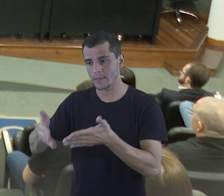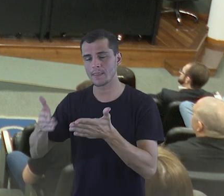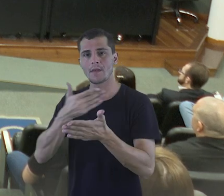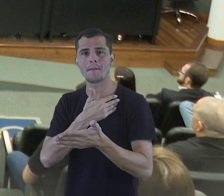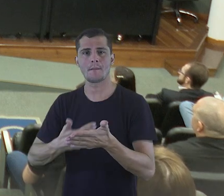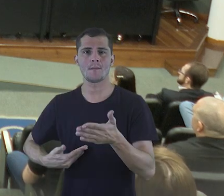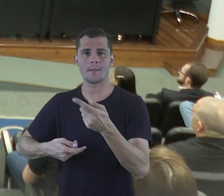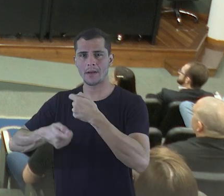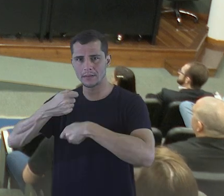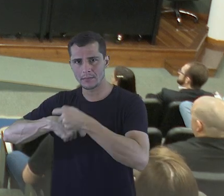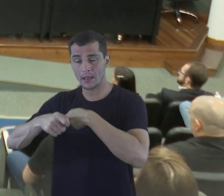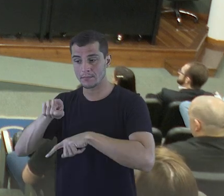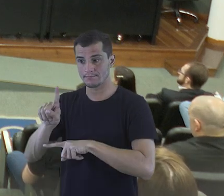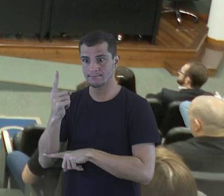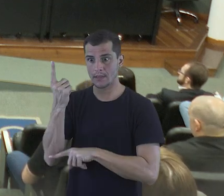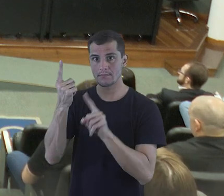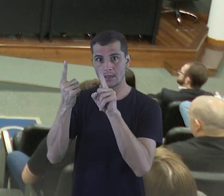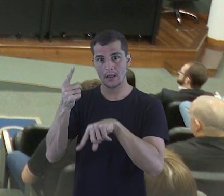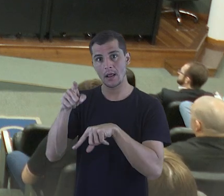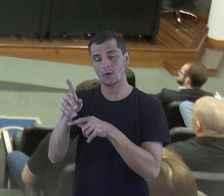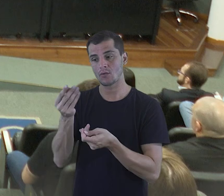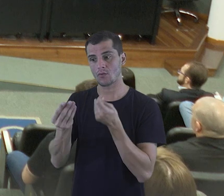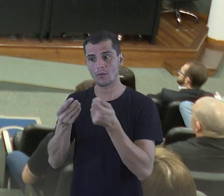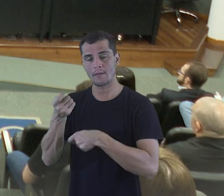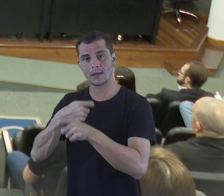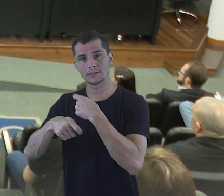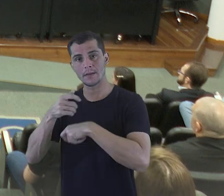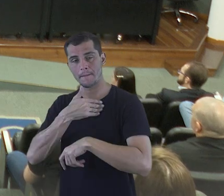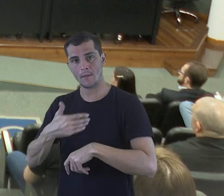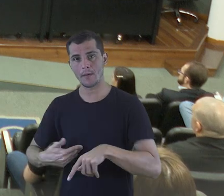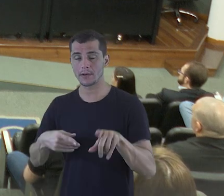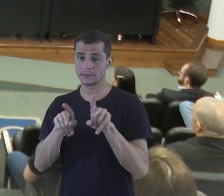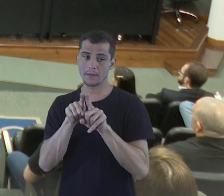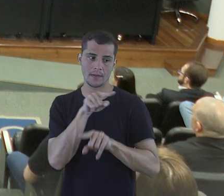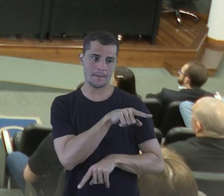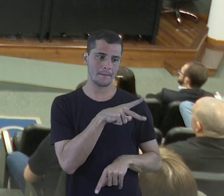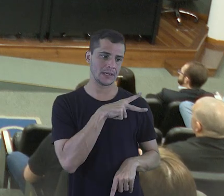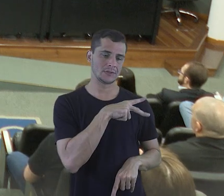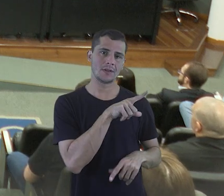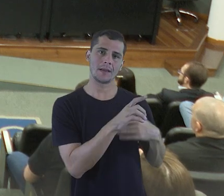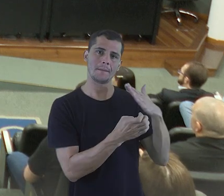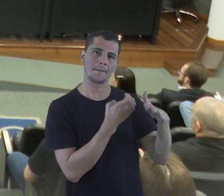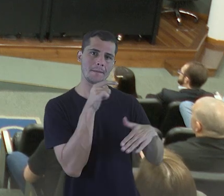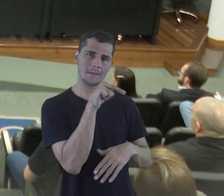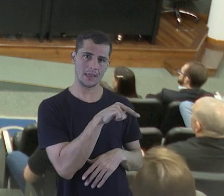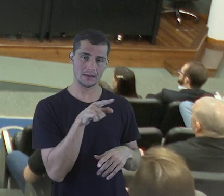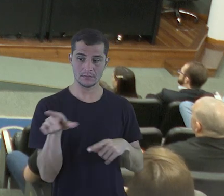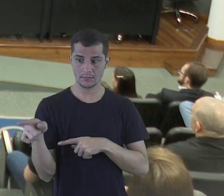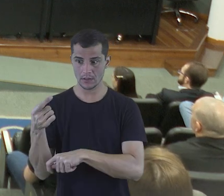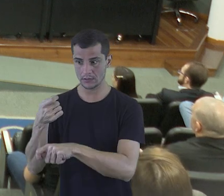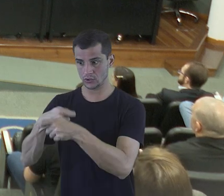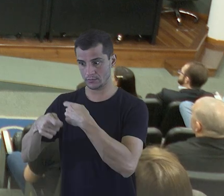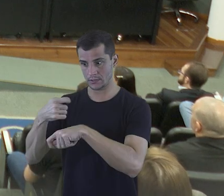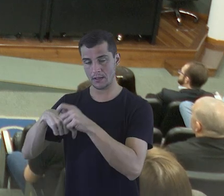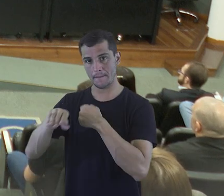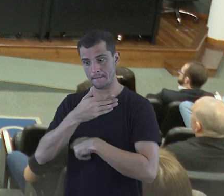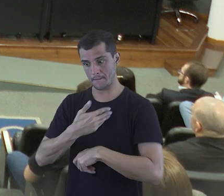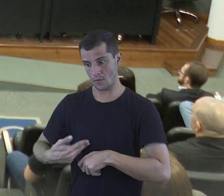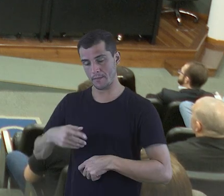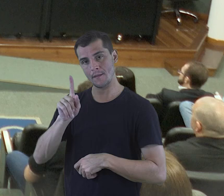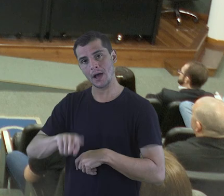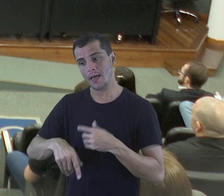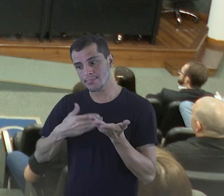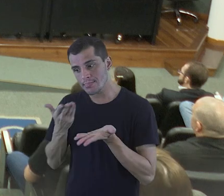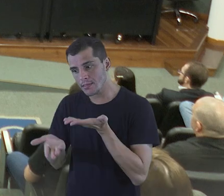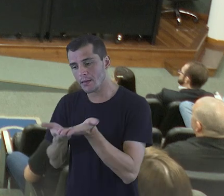o cumprimento de obrigação legal pode ser para a administração pública ou para a iniciativa privada aqui ó pela administração pública para o tratamento